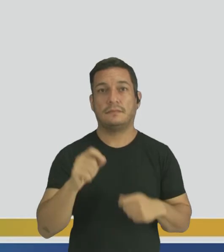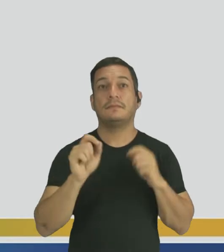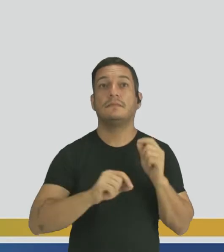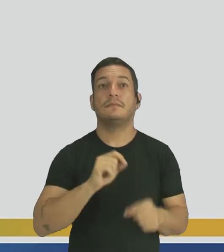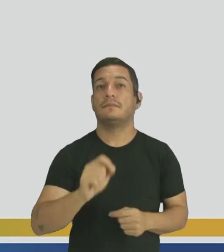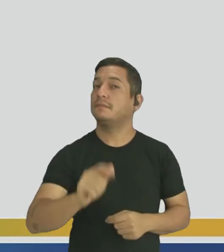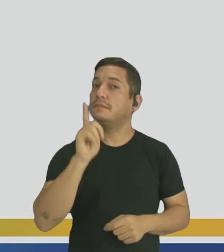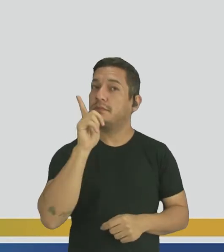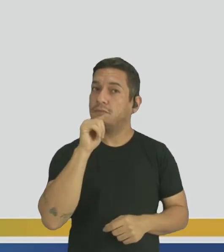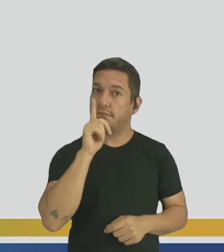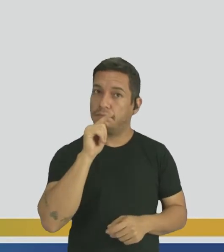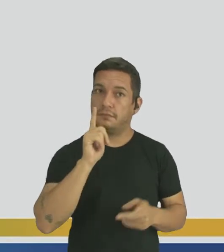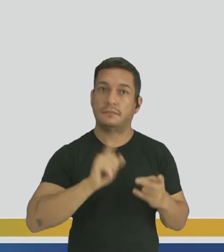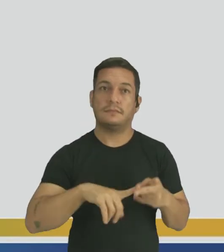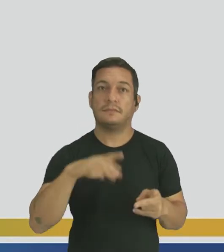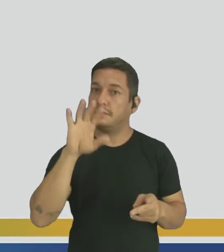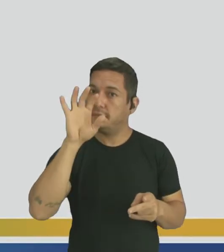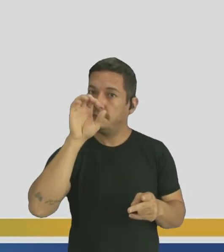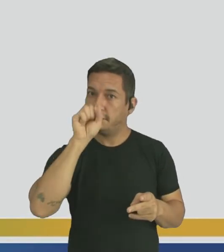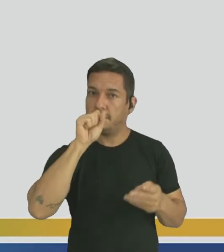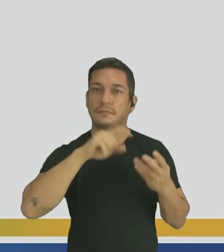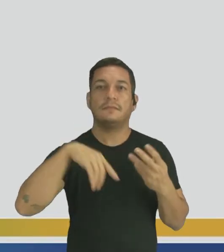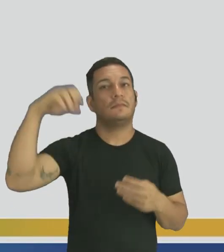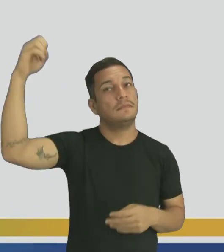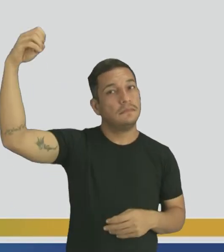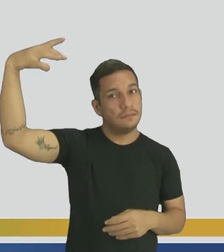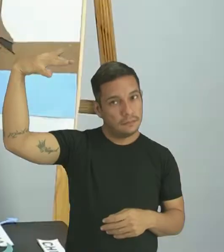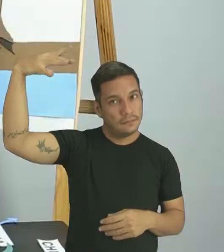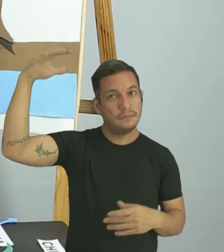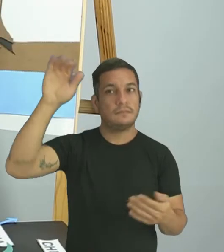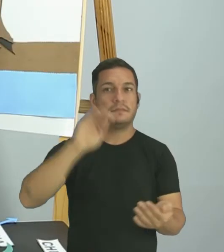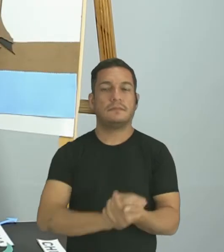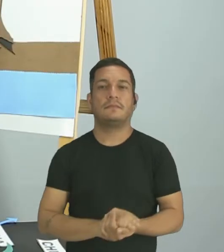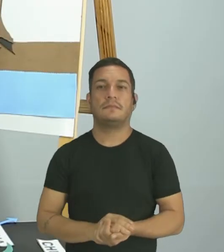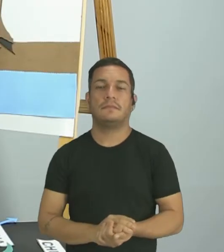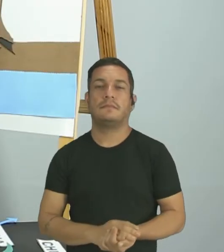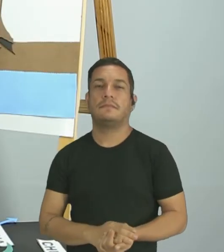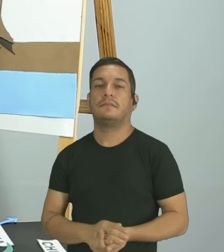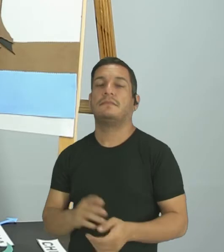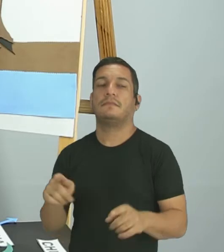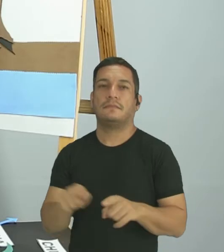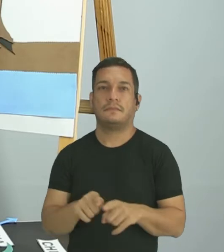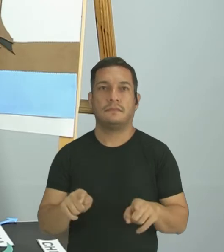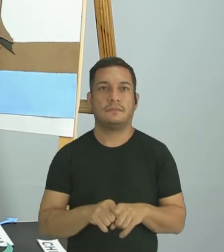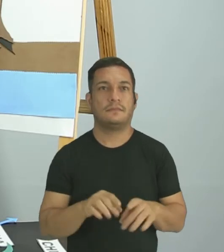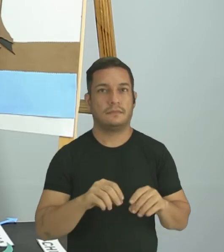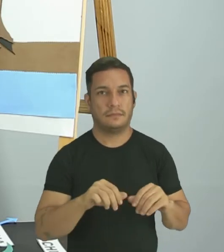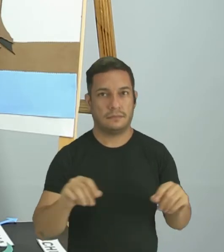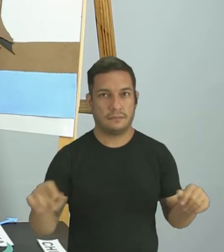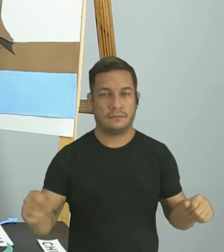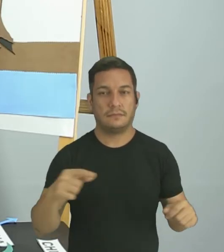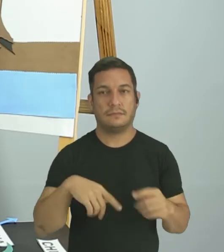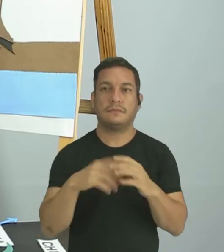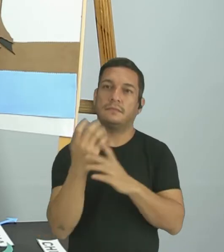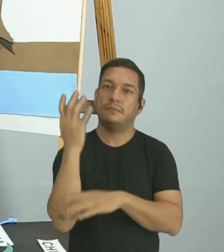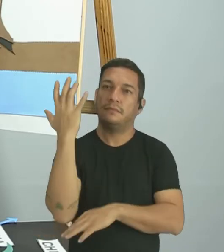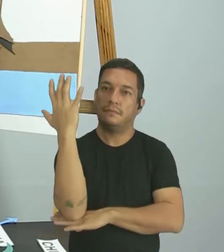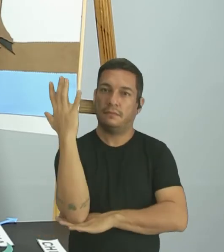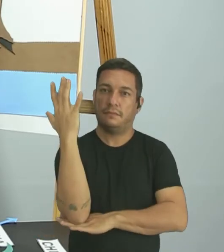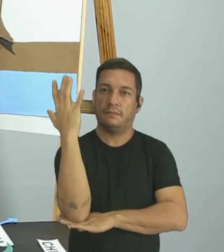precisa receber água, ar e luz. Além do solo, já que ela está plantada, né, no